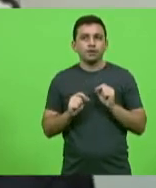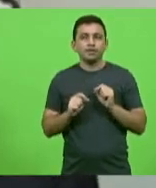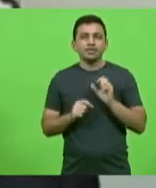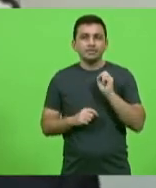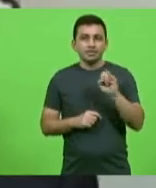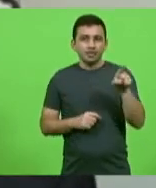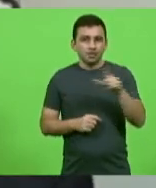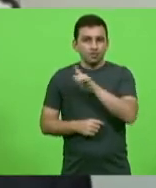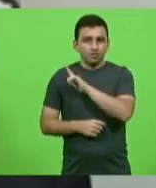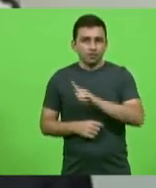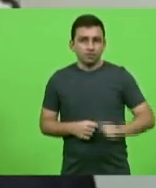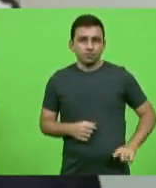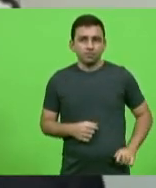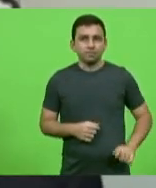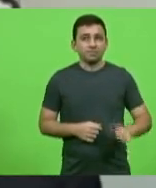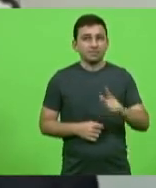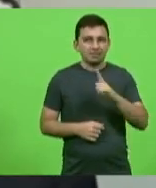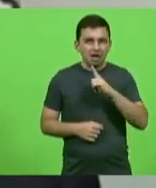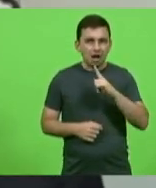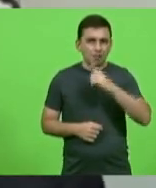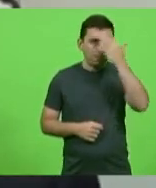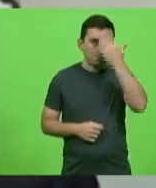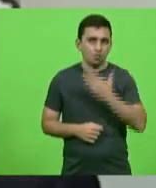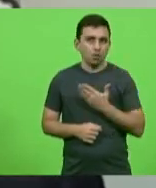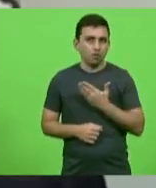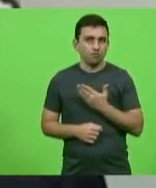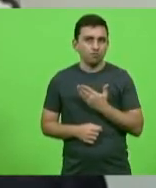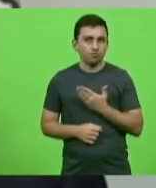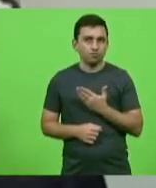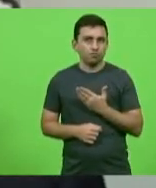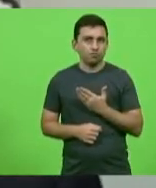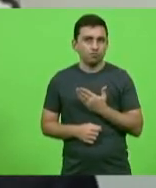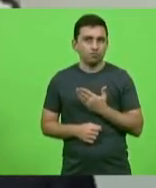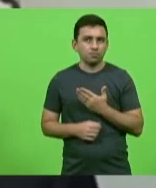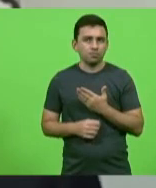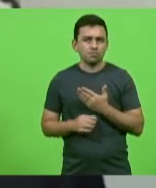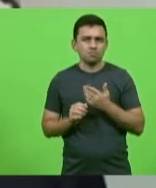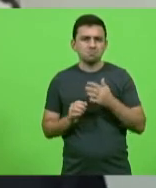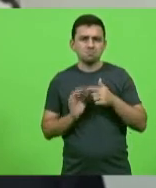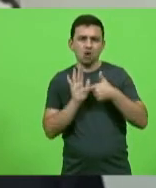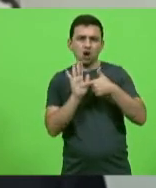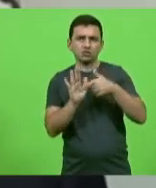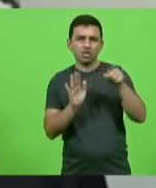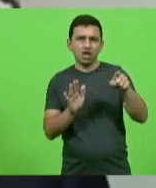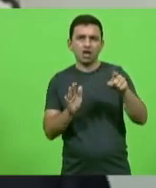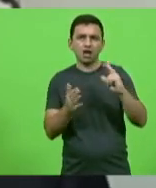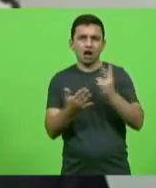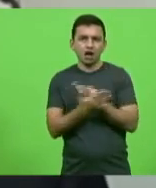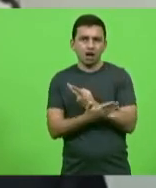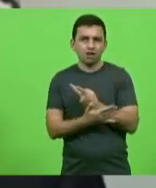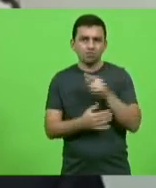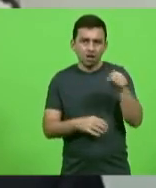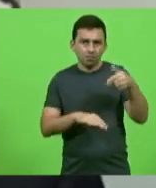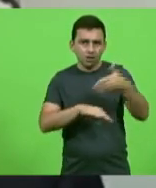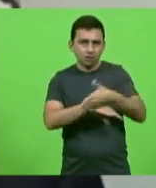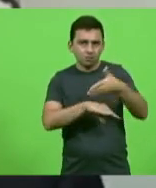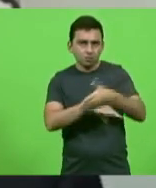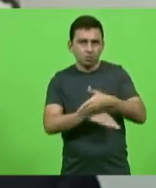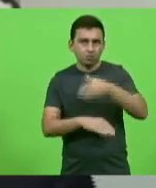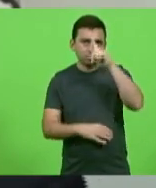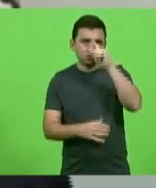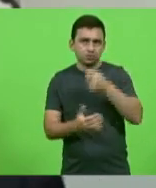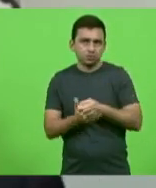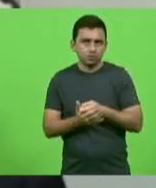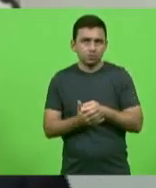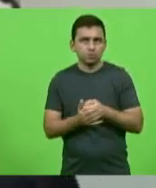o governador tem alguma prova tio índice com ele participou dessas